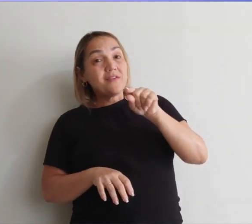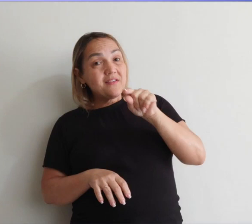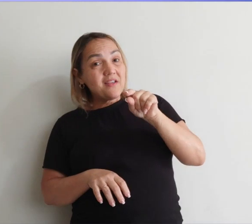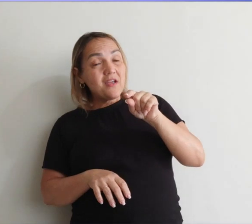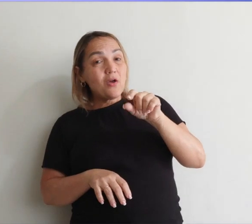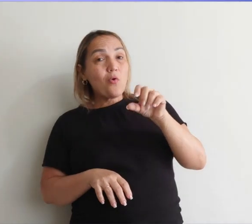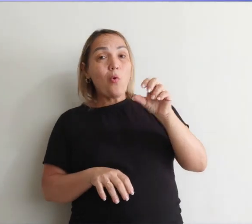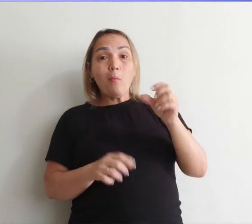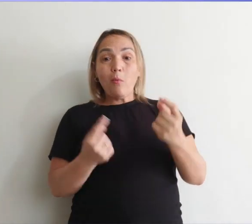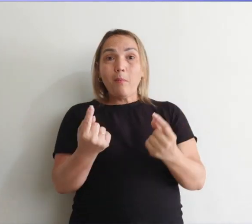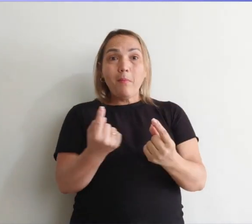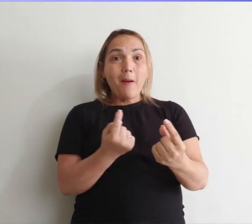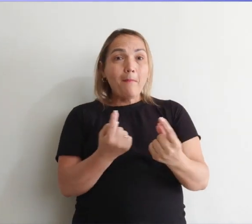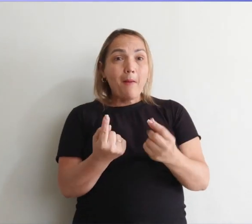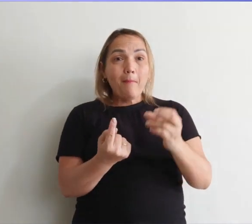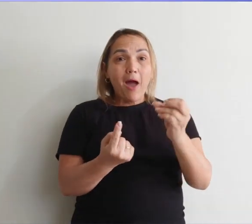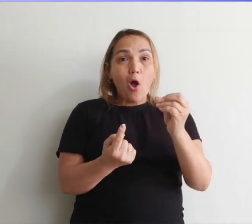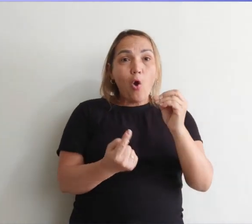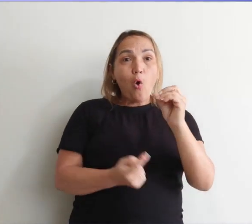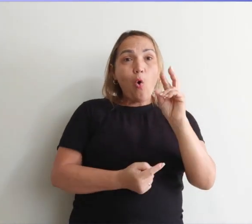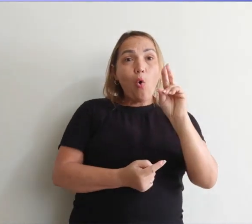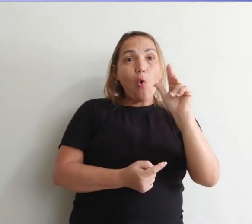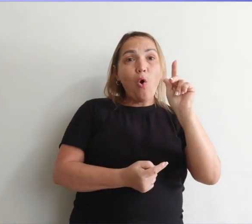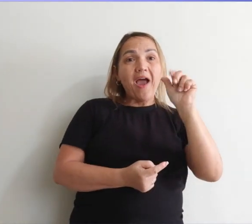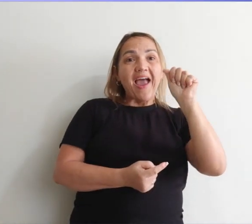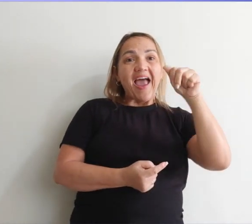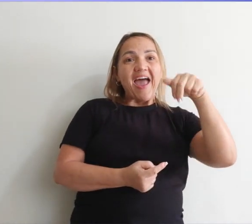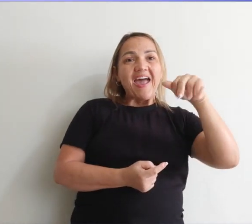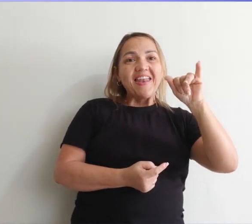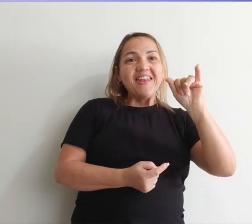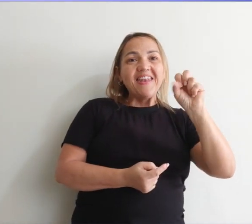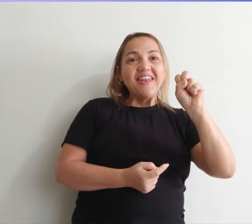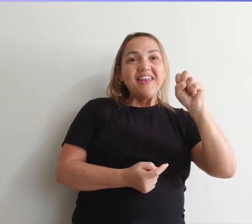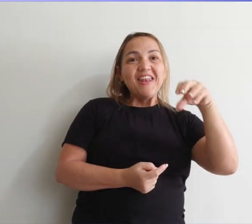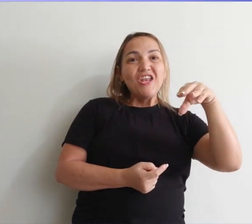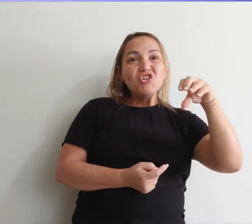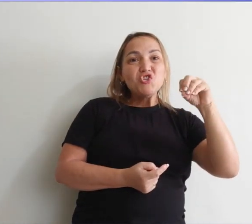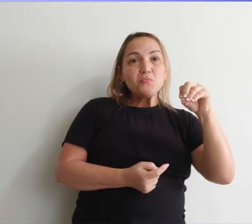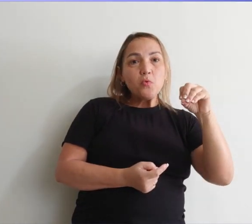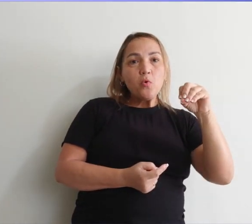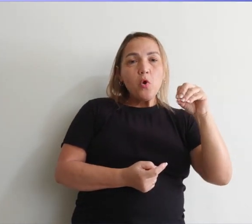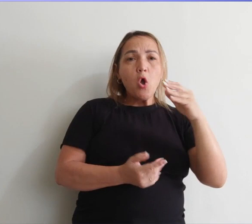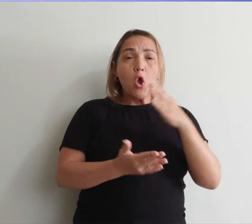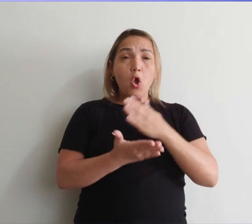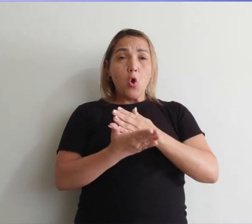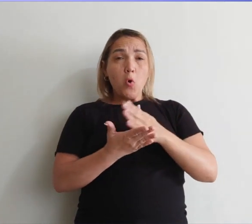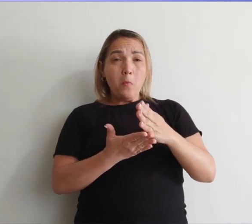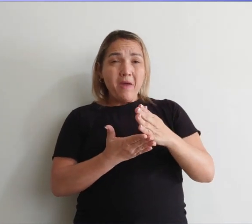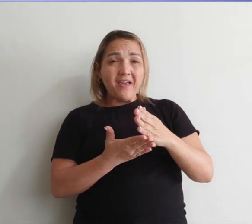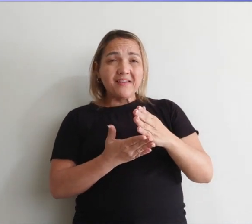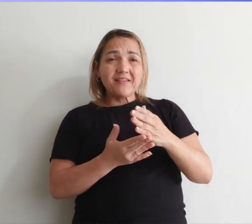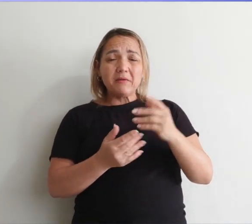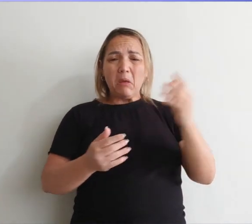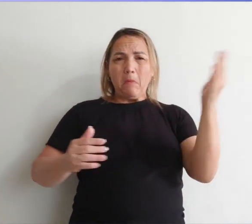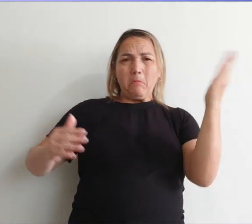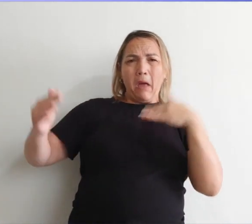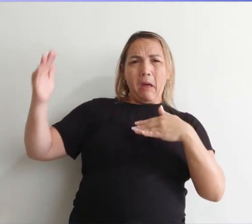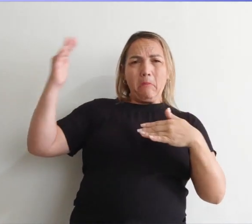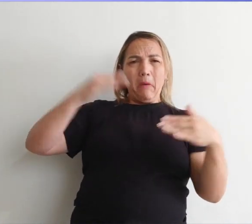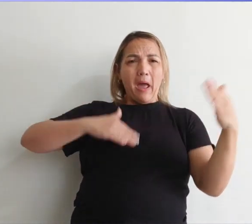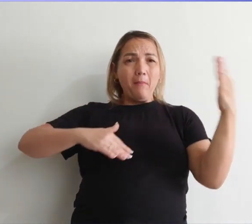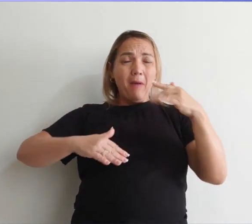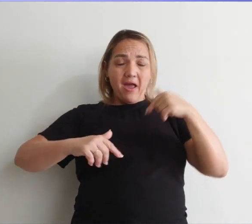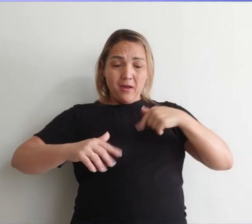organismo, você, qualquer um, não estou falando com ela nem com ele aqui, com você, o organismo, começa a se maltratar, uma hora o organismo fala